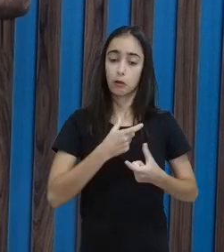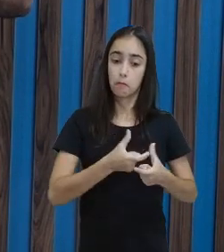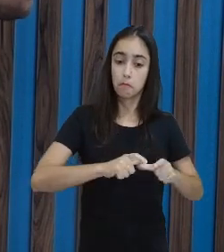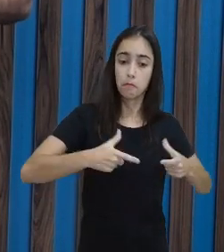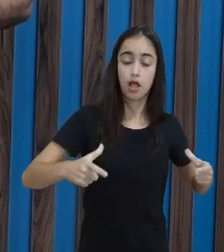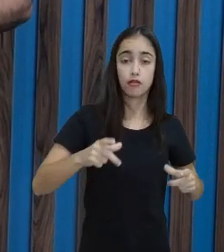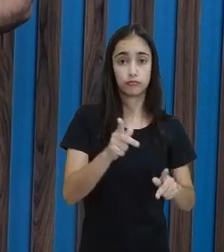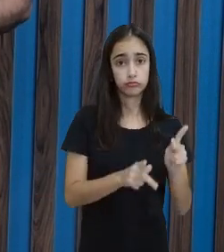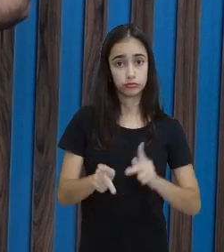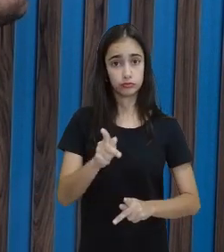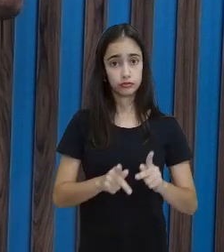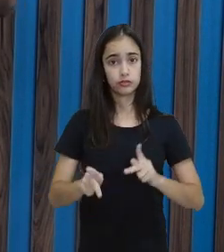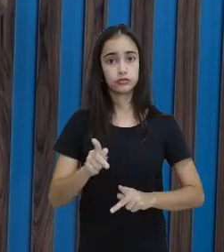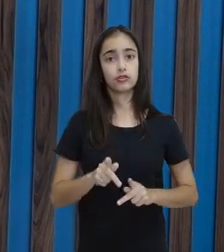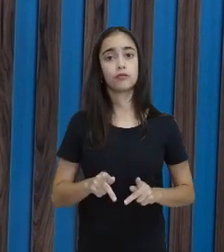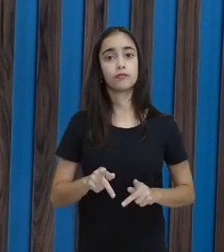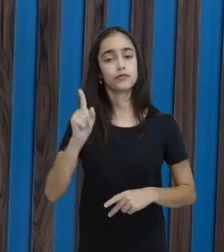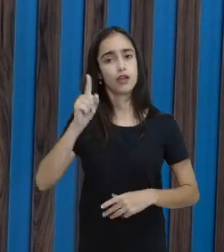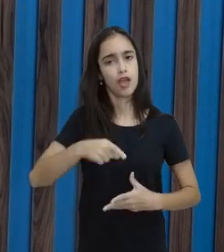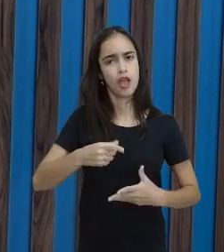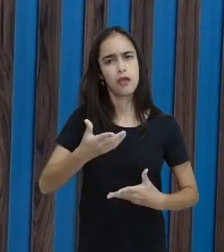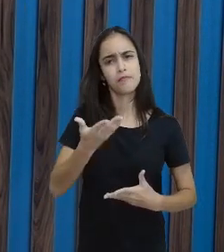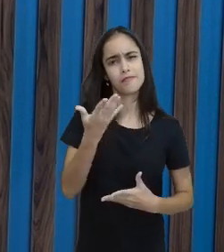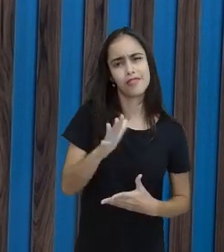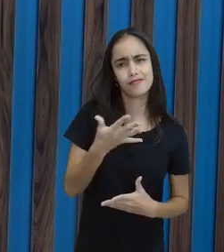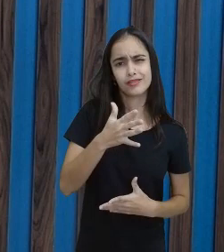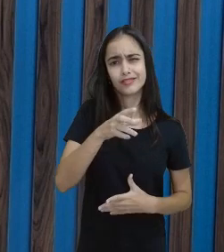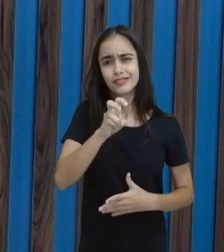da população, cerca de